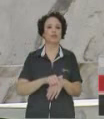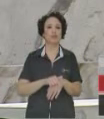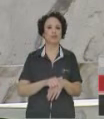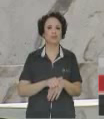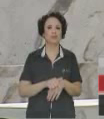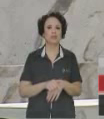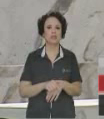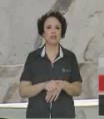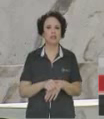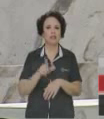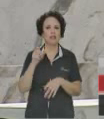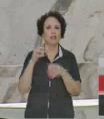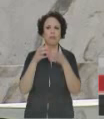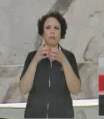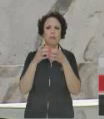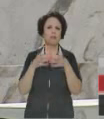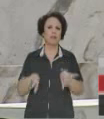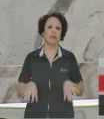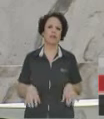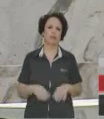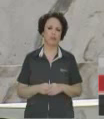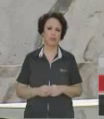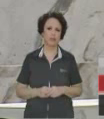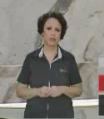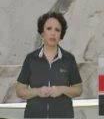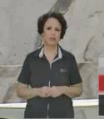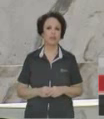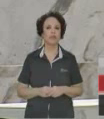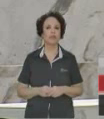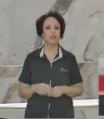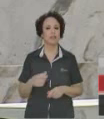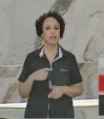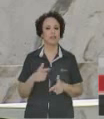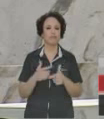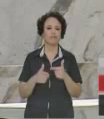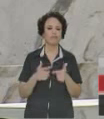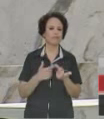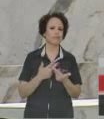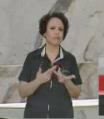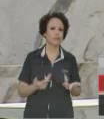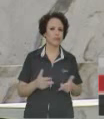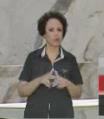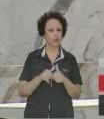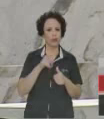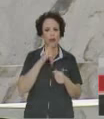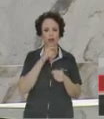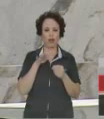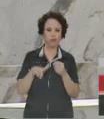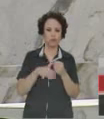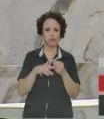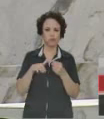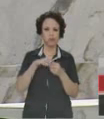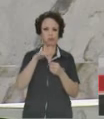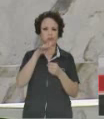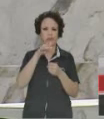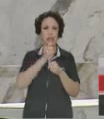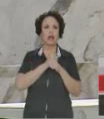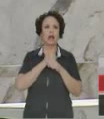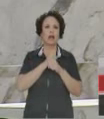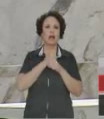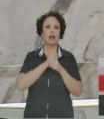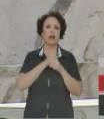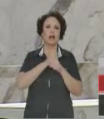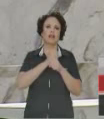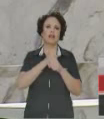enorme prejuízo fora toda a situação criada por conta dessa enchente já faz anos e anos